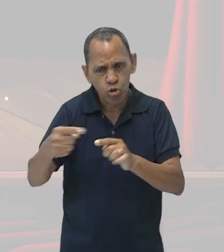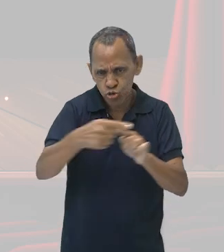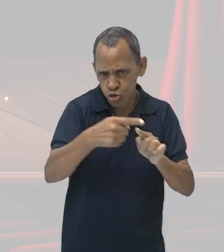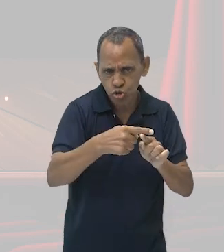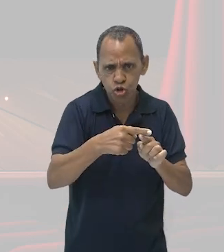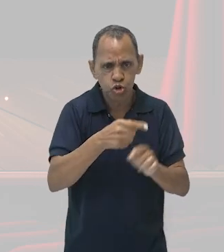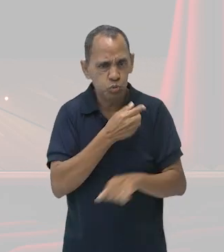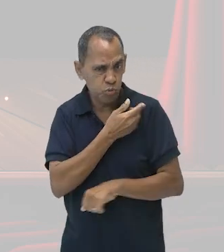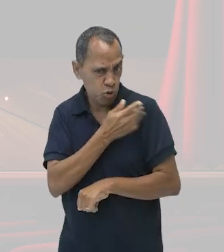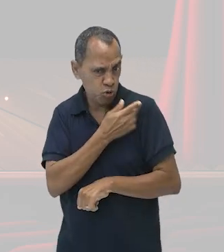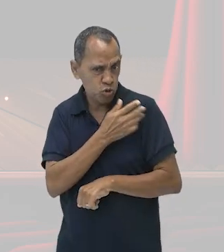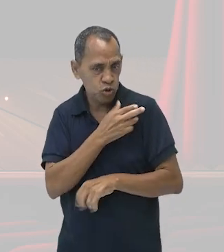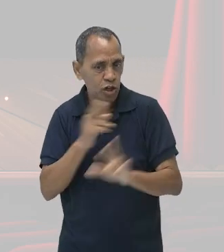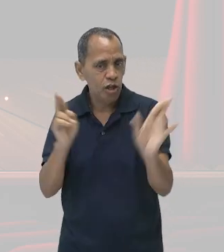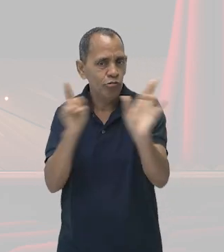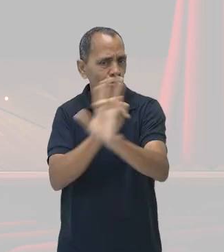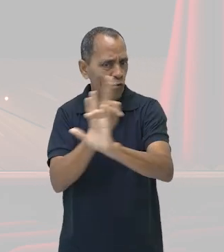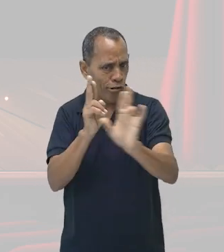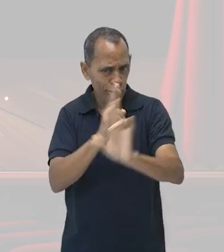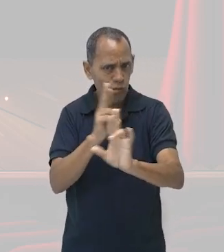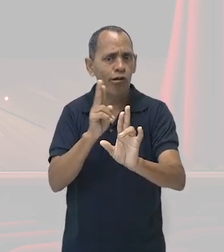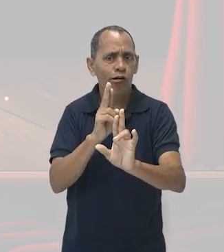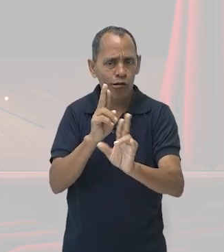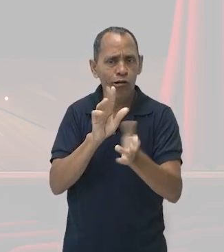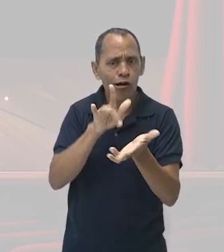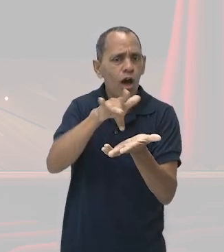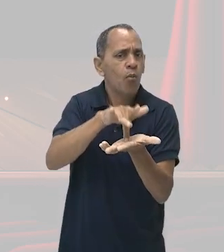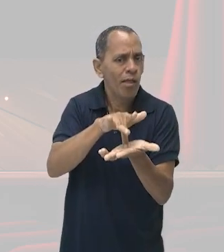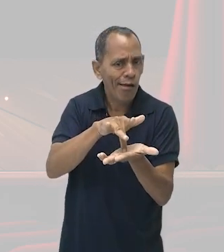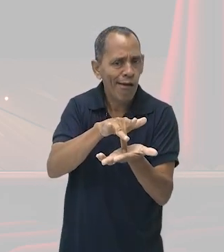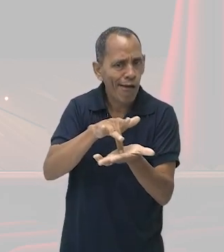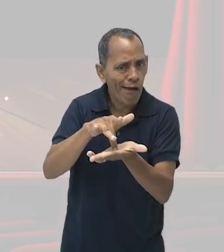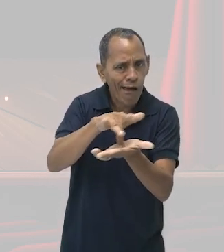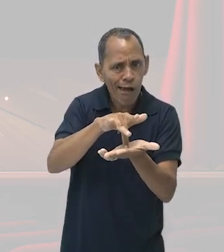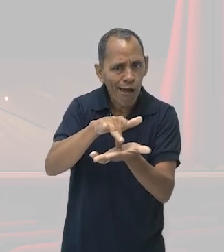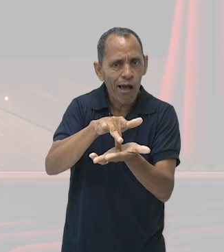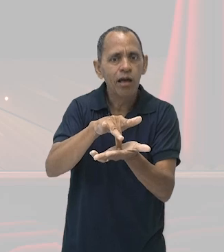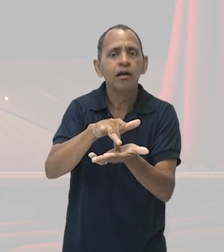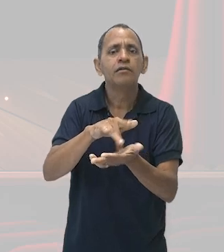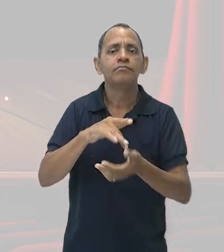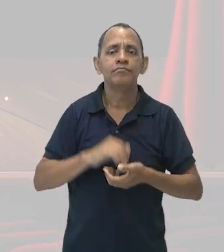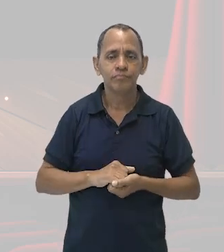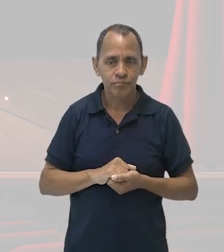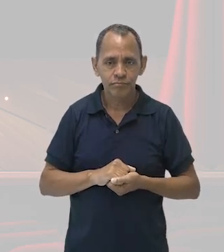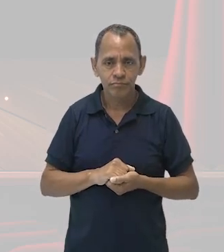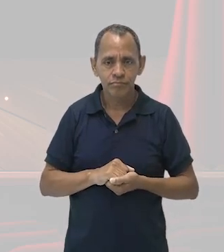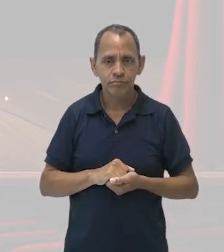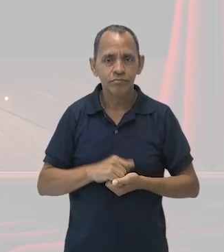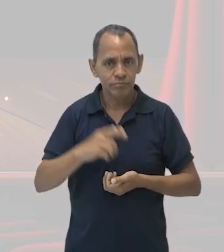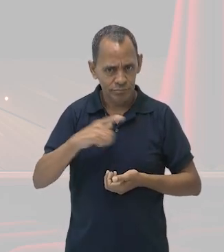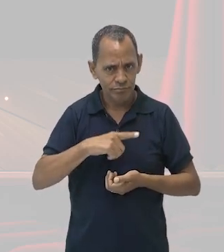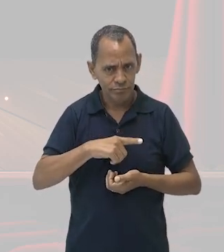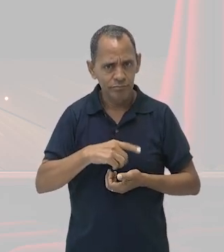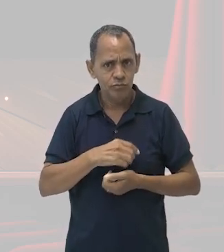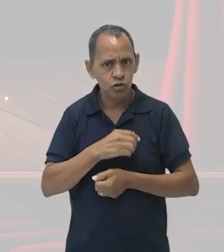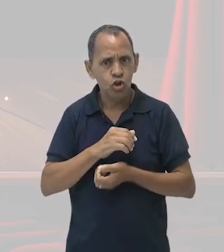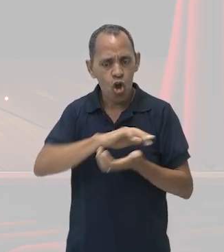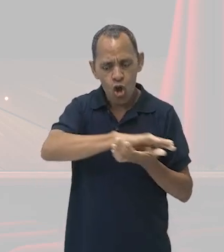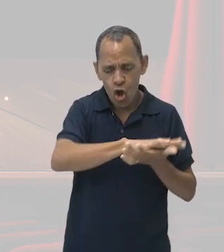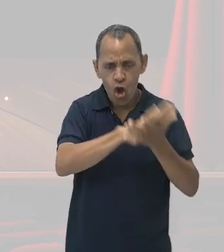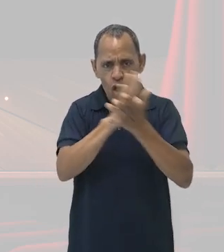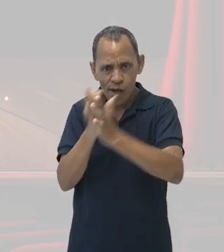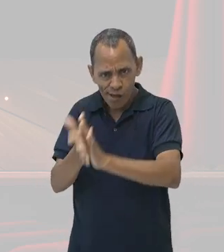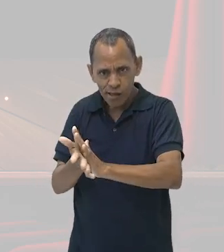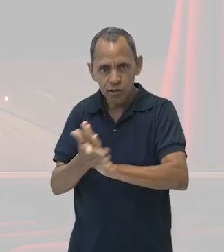preconceito em relação ao balé? Ou algum estereótipo que vocês acham? Observem